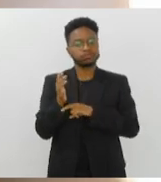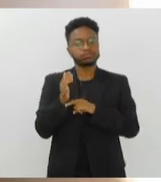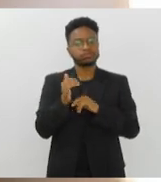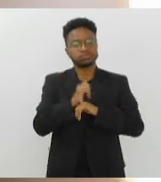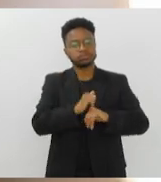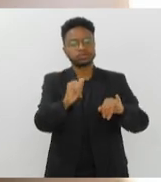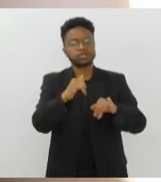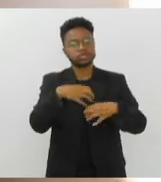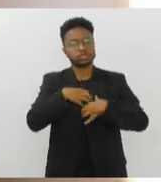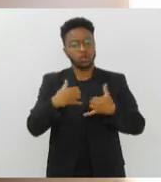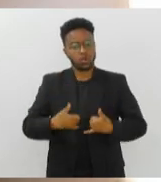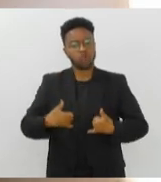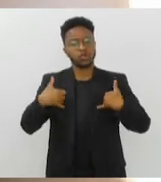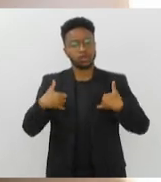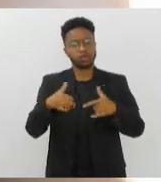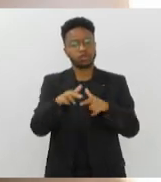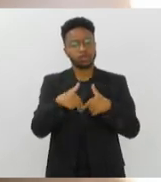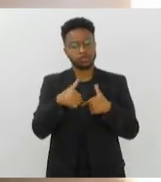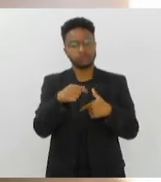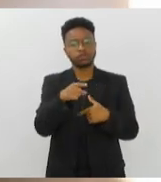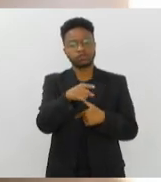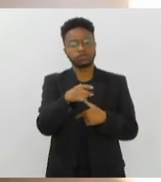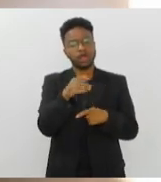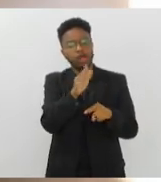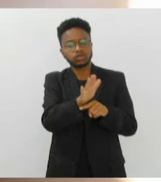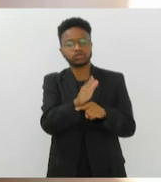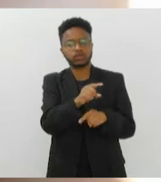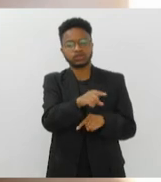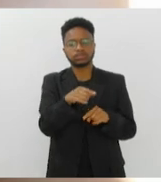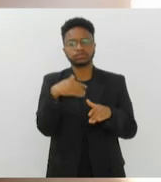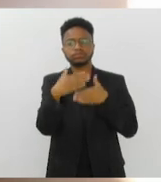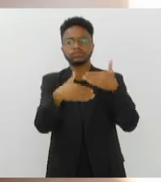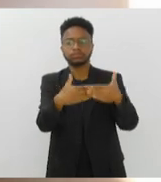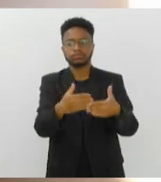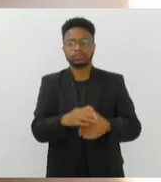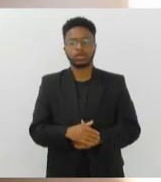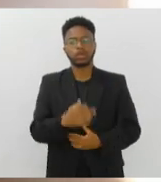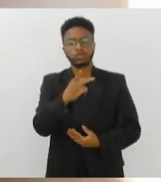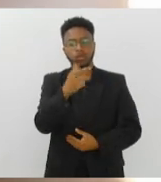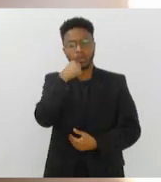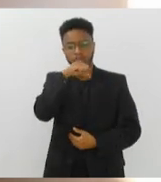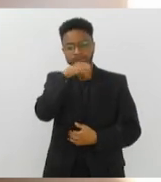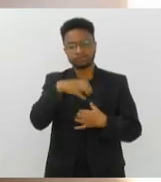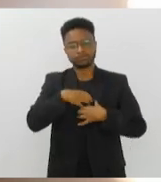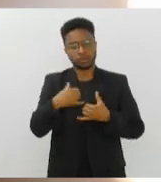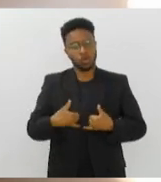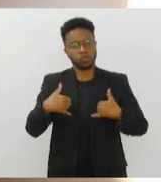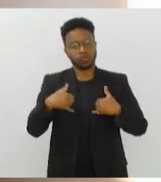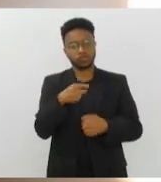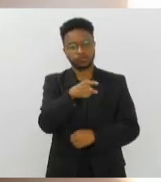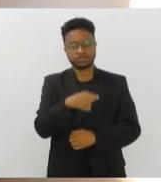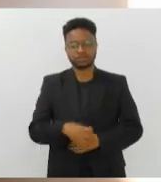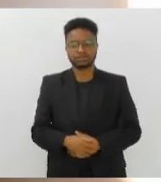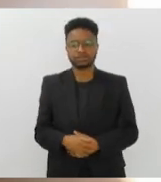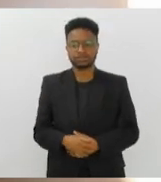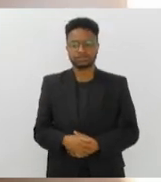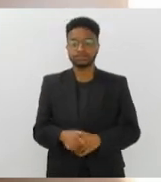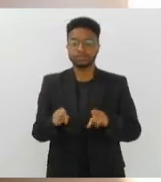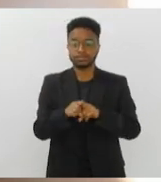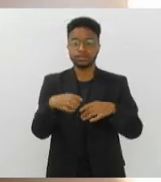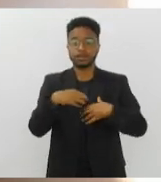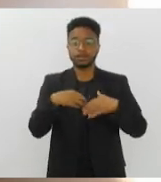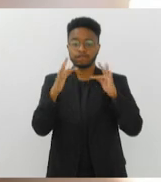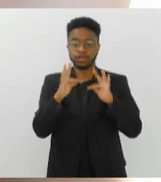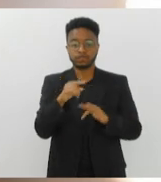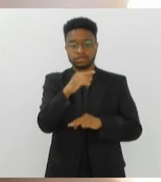o ser humano que é. De onde estiver, suas mães estão muito orgulhosas de você. Fico feliz em você me